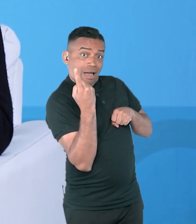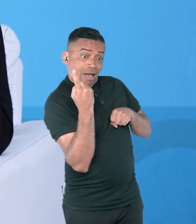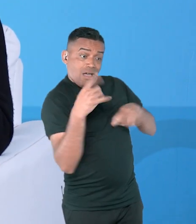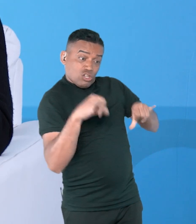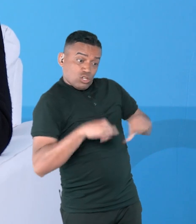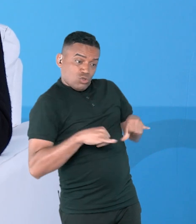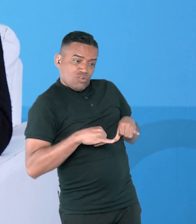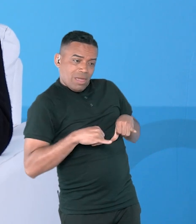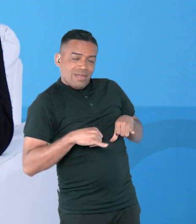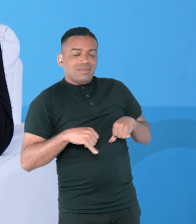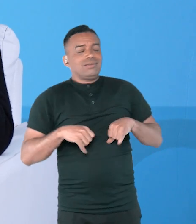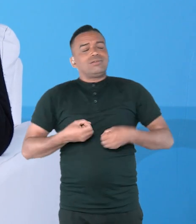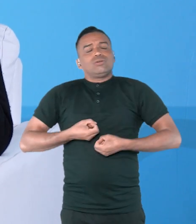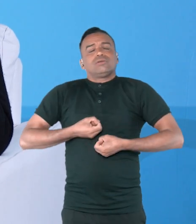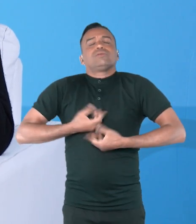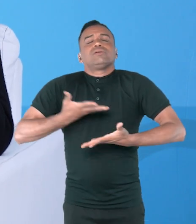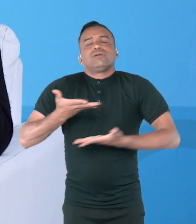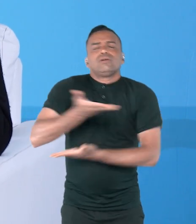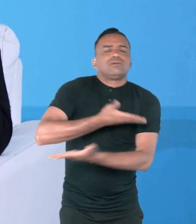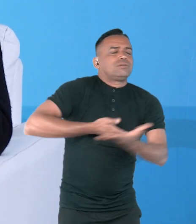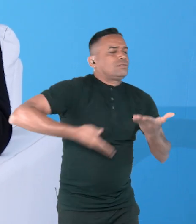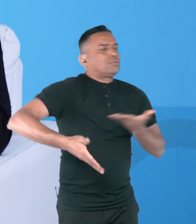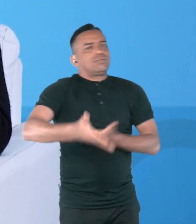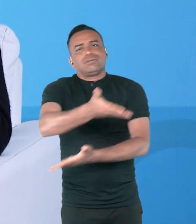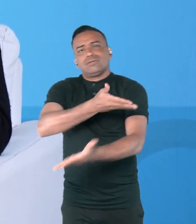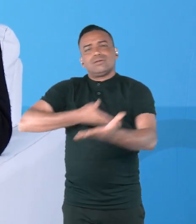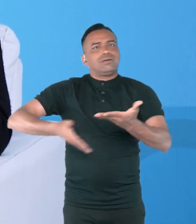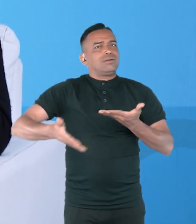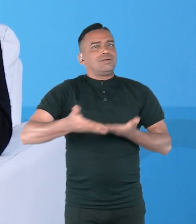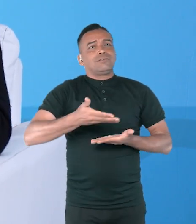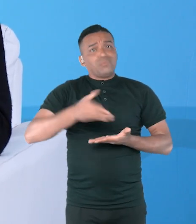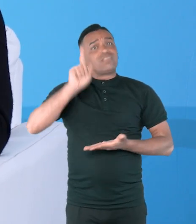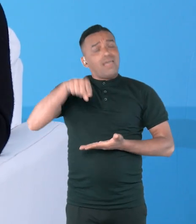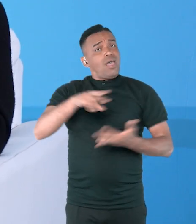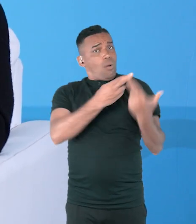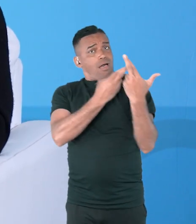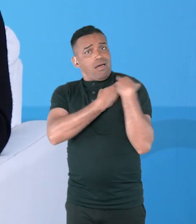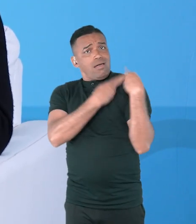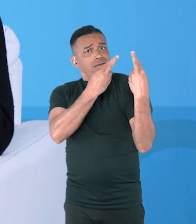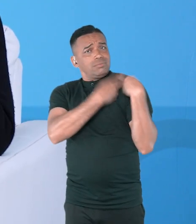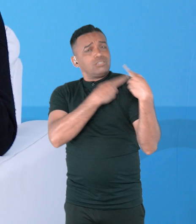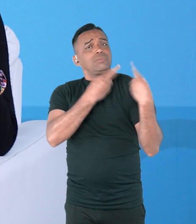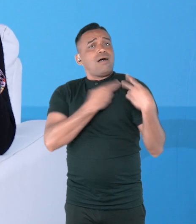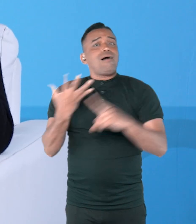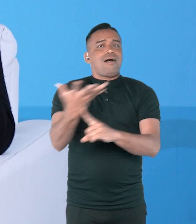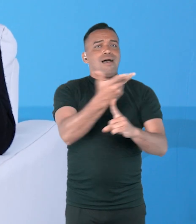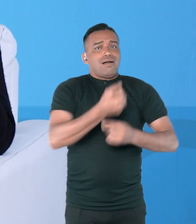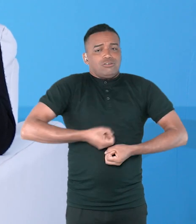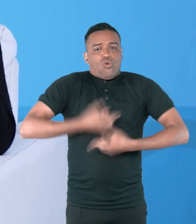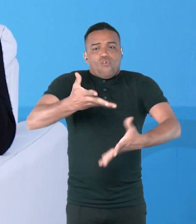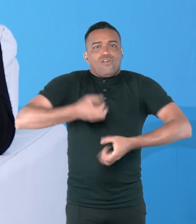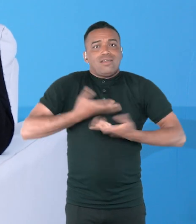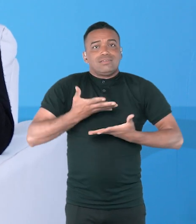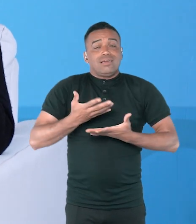sofrimentos individuais, o consolo da fraternidade. Essa é uma das funções essenciais da